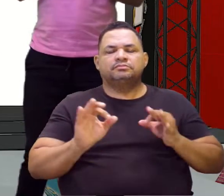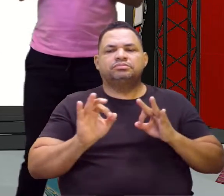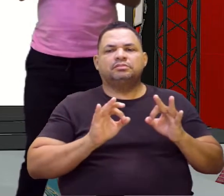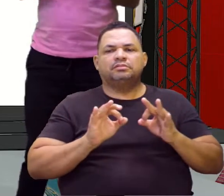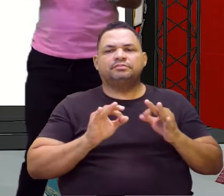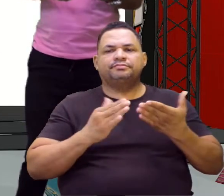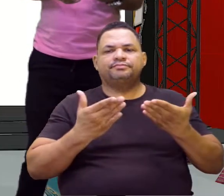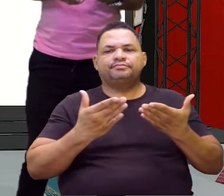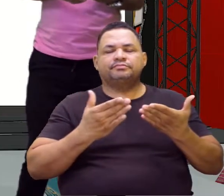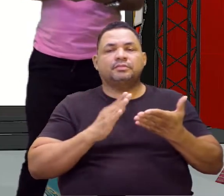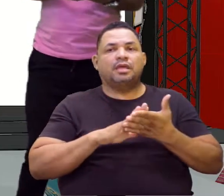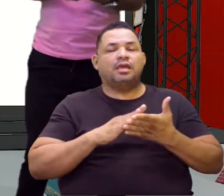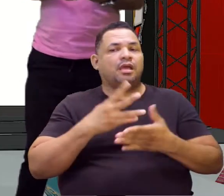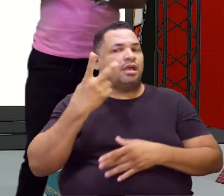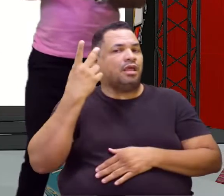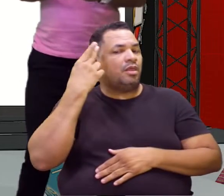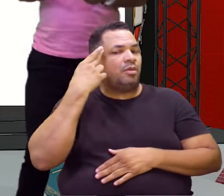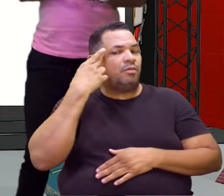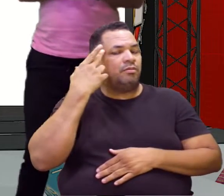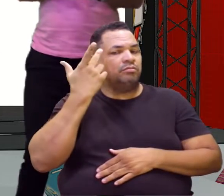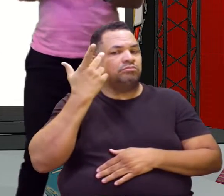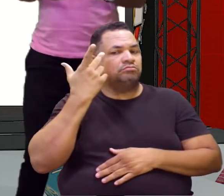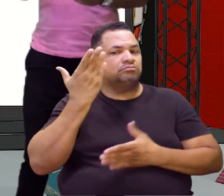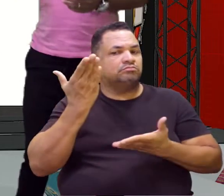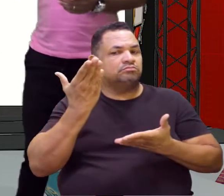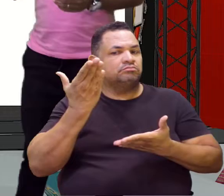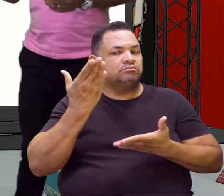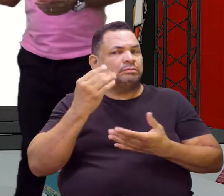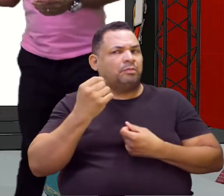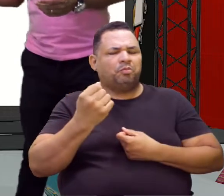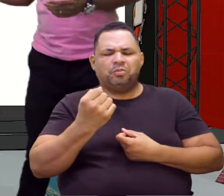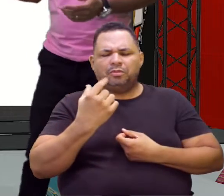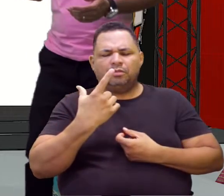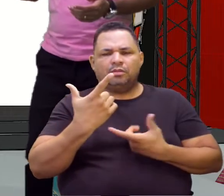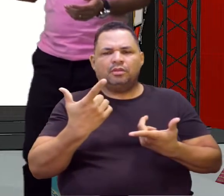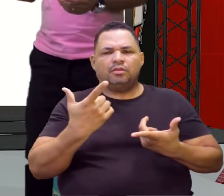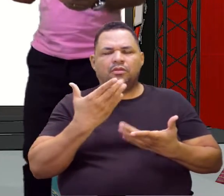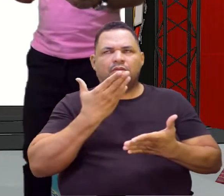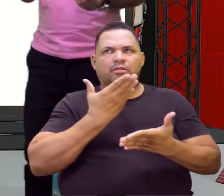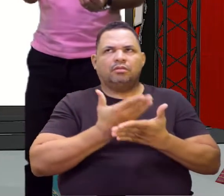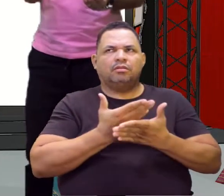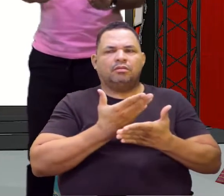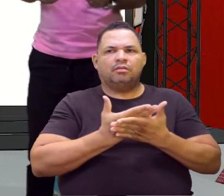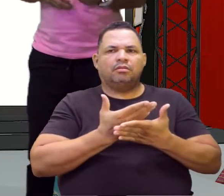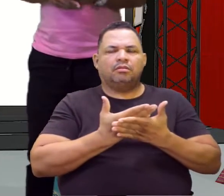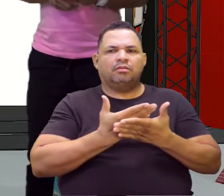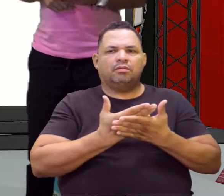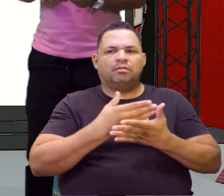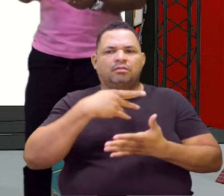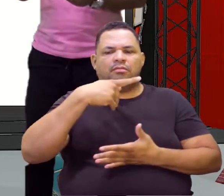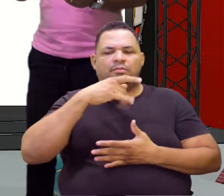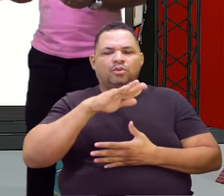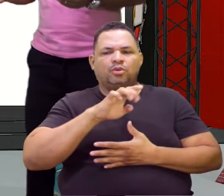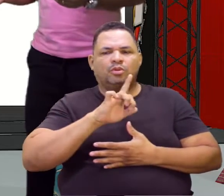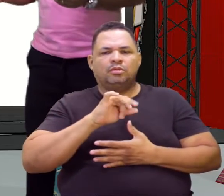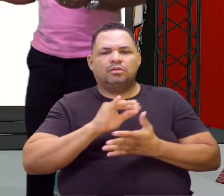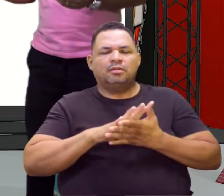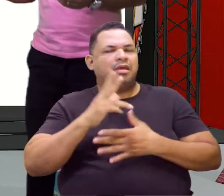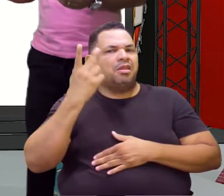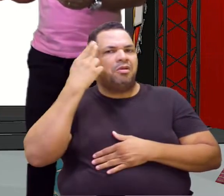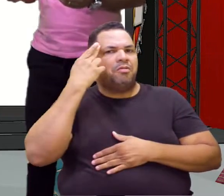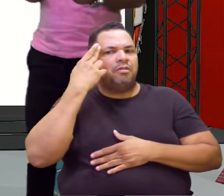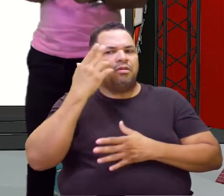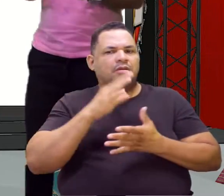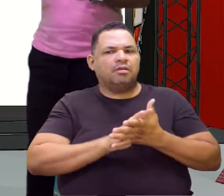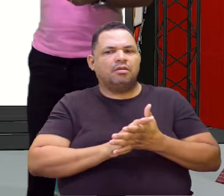ó, costume, na verdade, né? Não é nem que seja esquisito. Até ontem você na aula de polígono você comentou, mas deve ser costume, né?